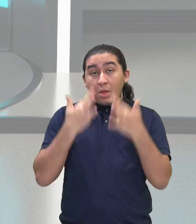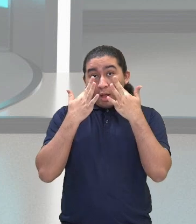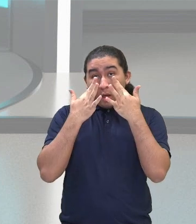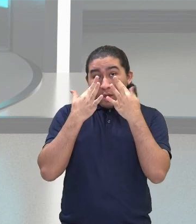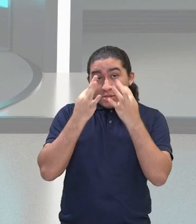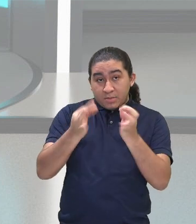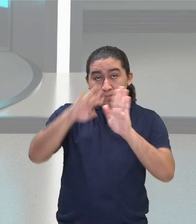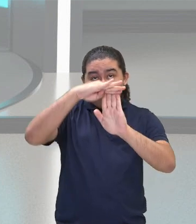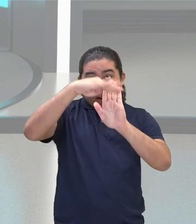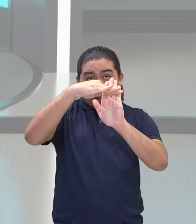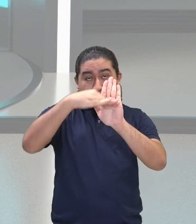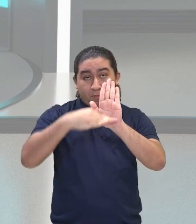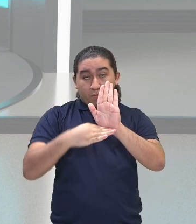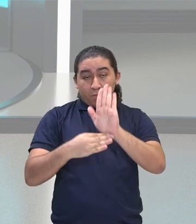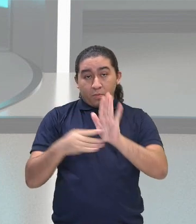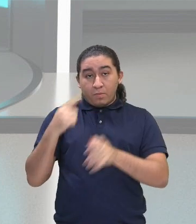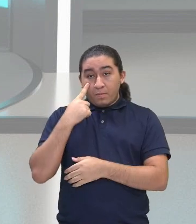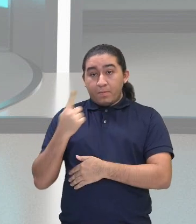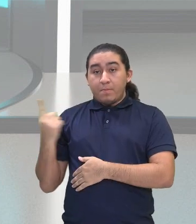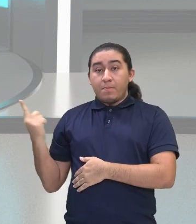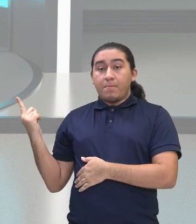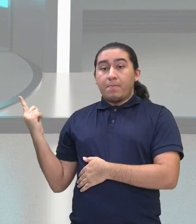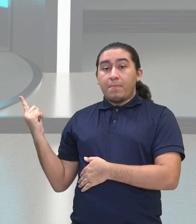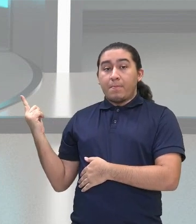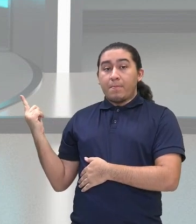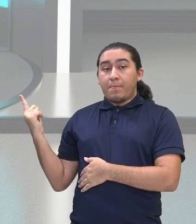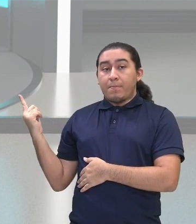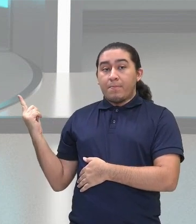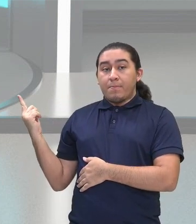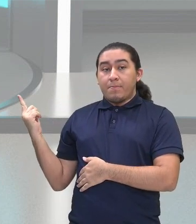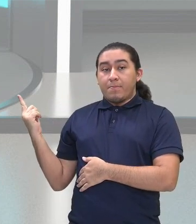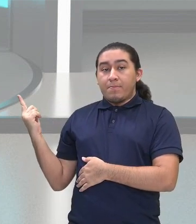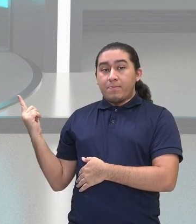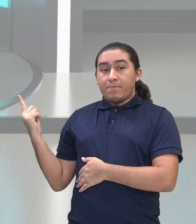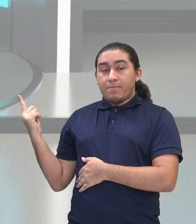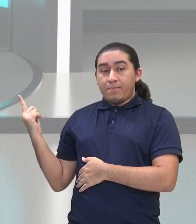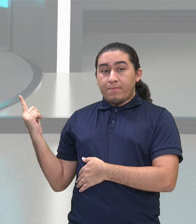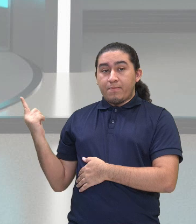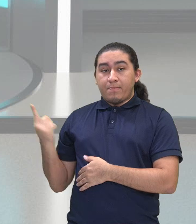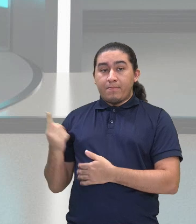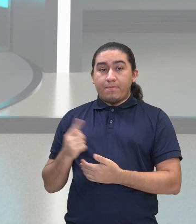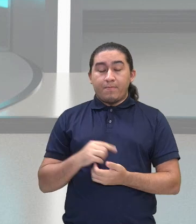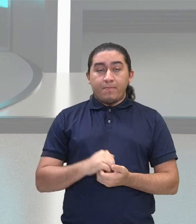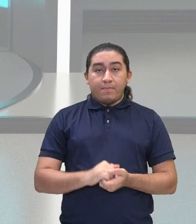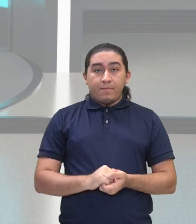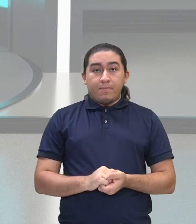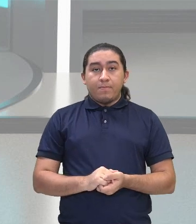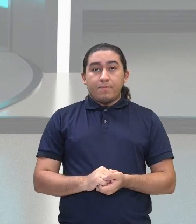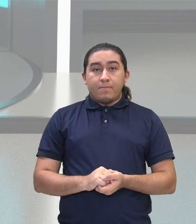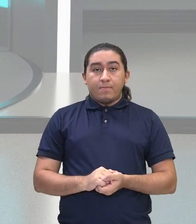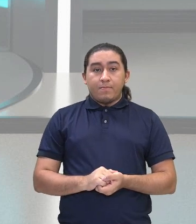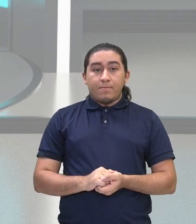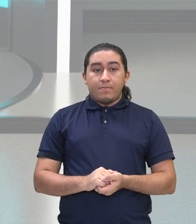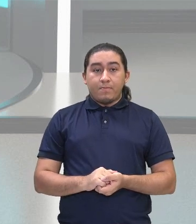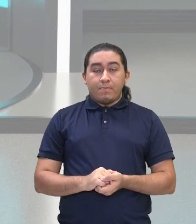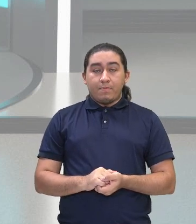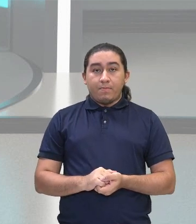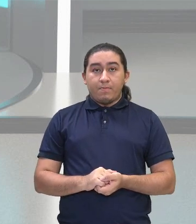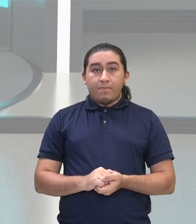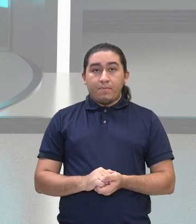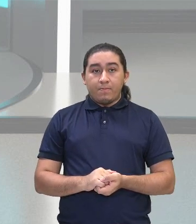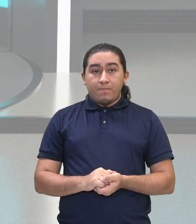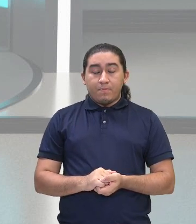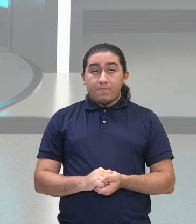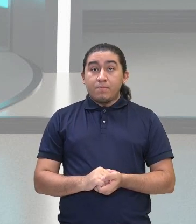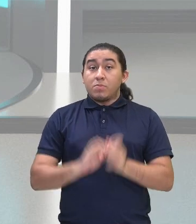leras, ele lera. Nós leramos, vós lereis, eles leram.